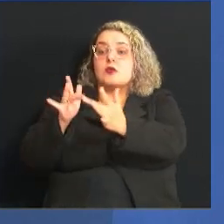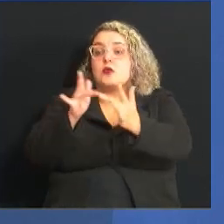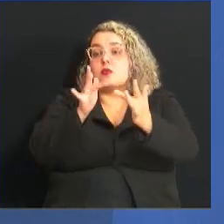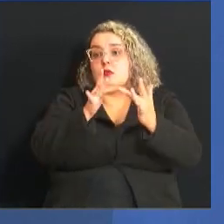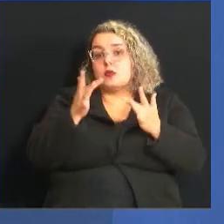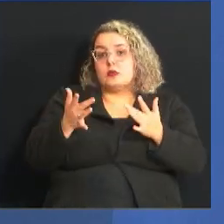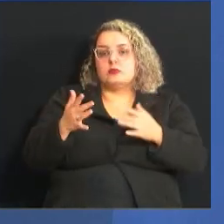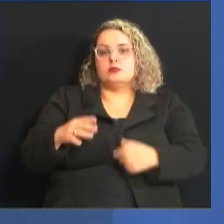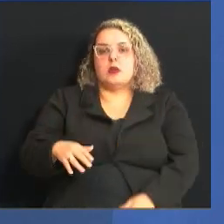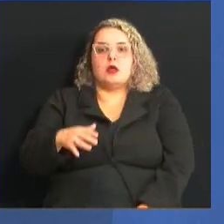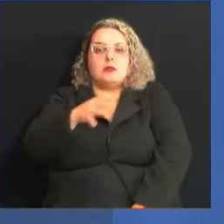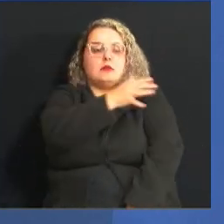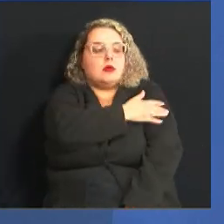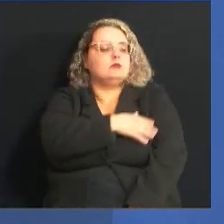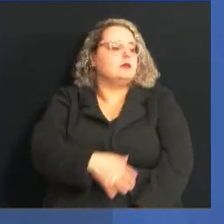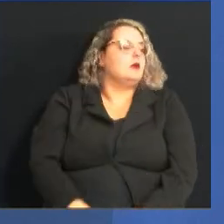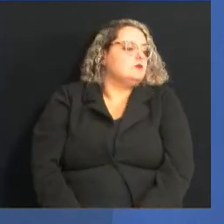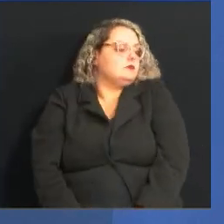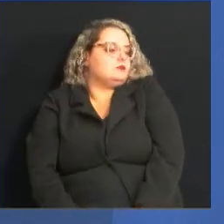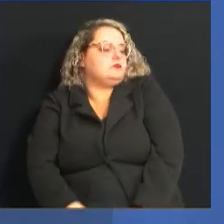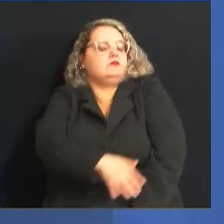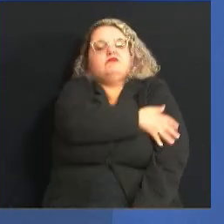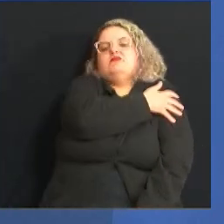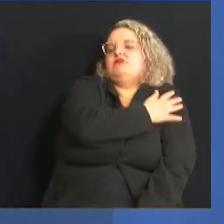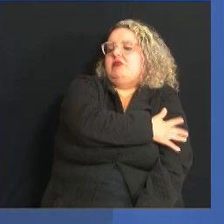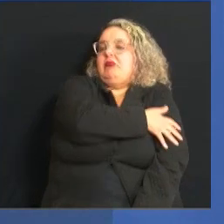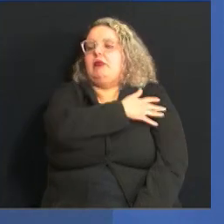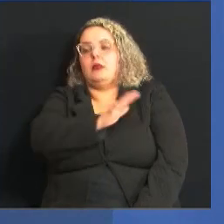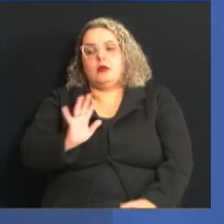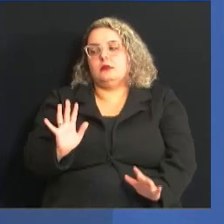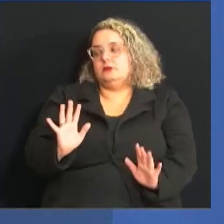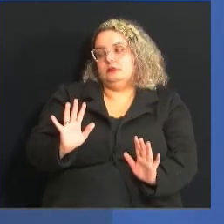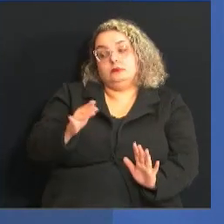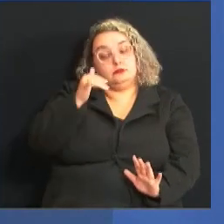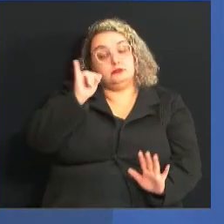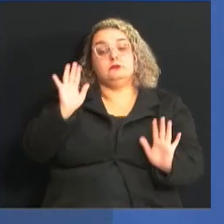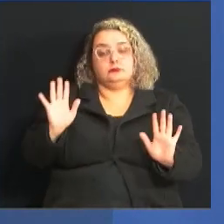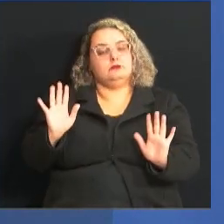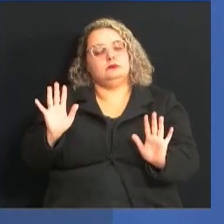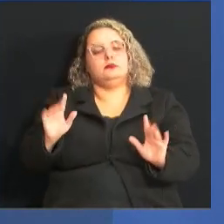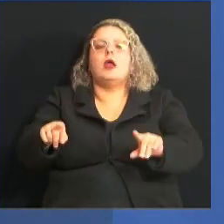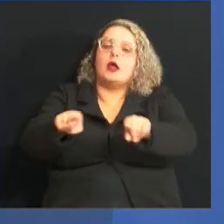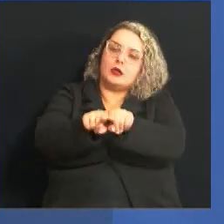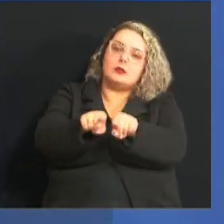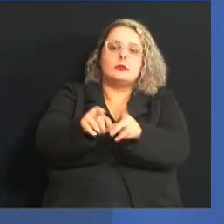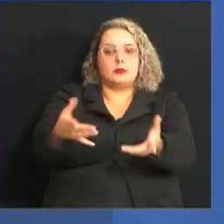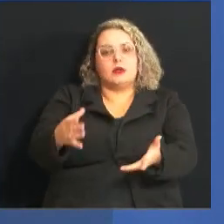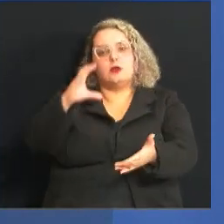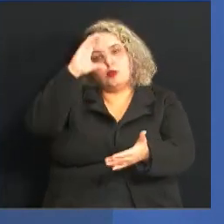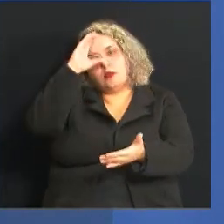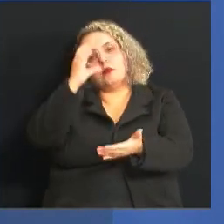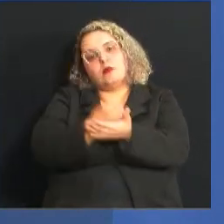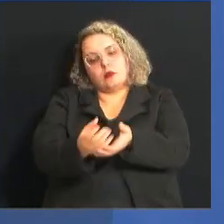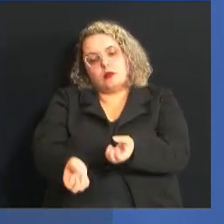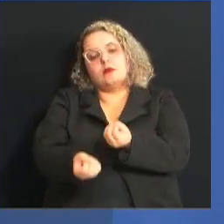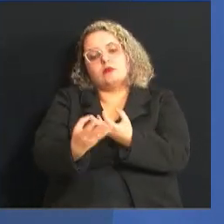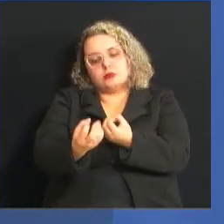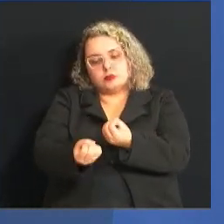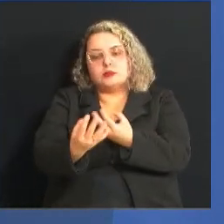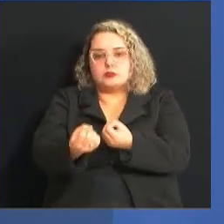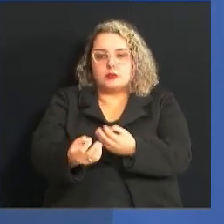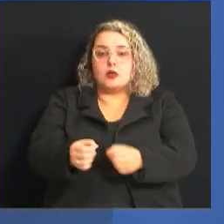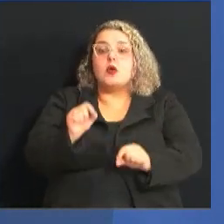a pele, nesses ambientes em aglomeração, e ainda fontes confiáveis para ter informações sobre